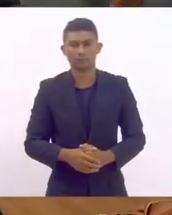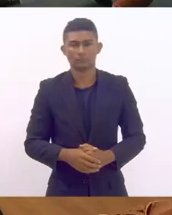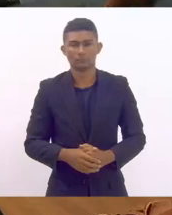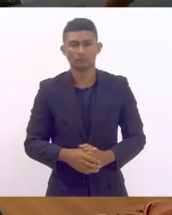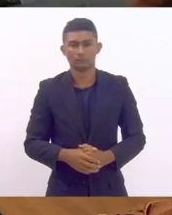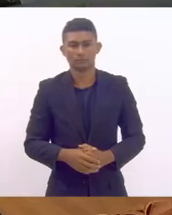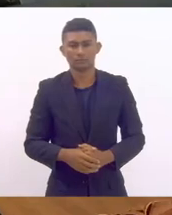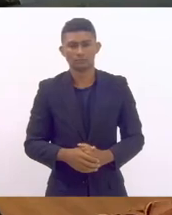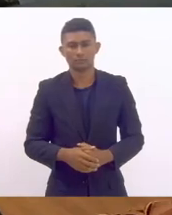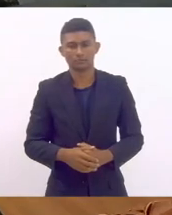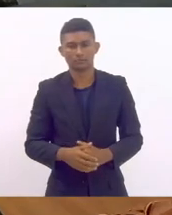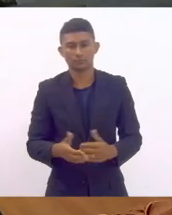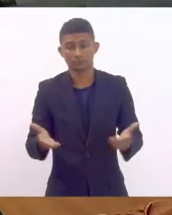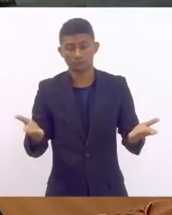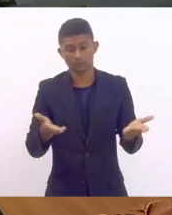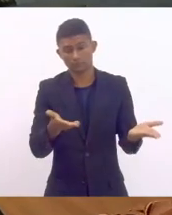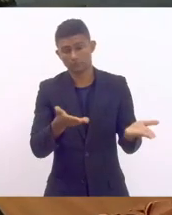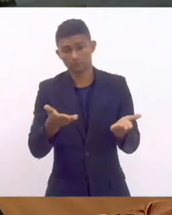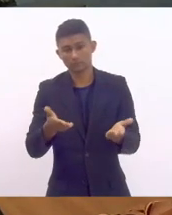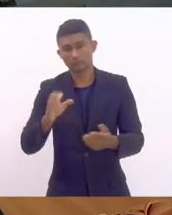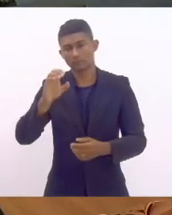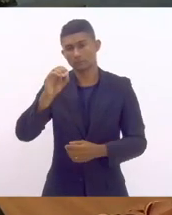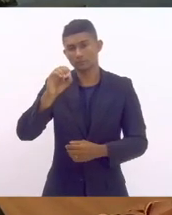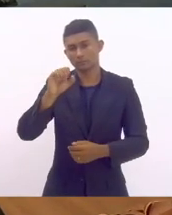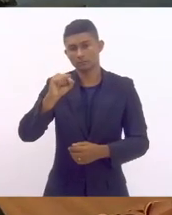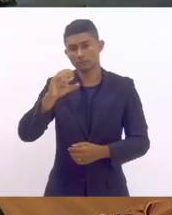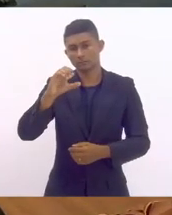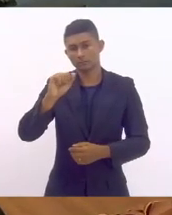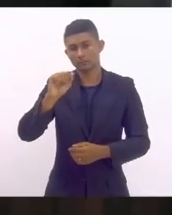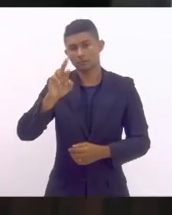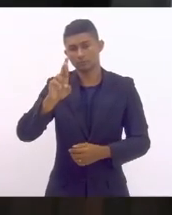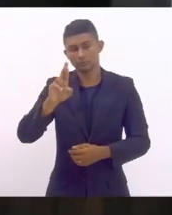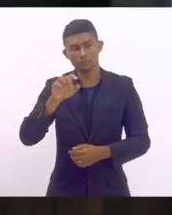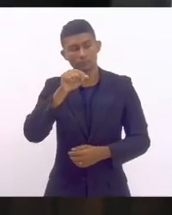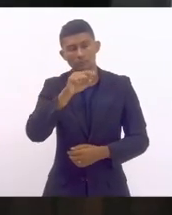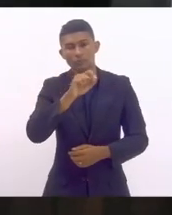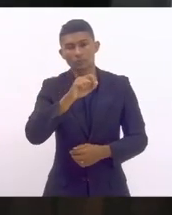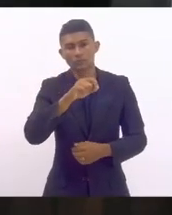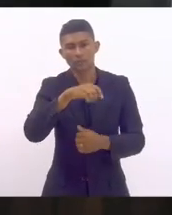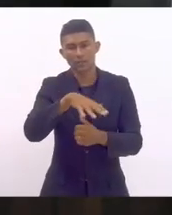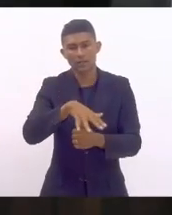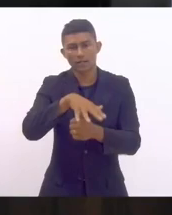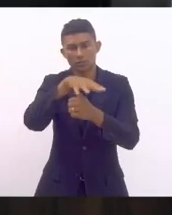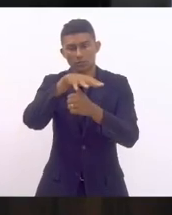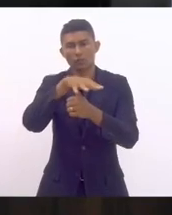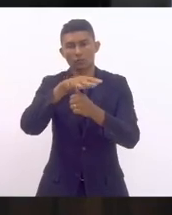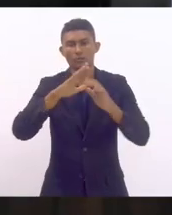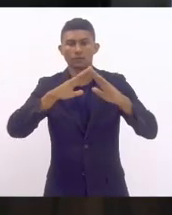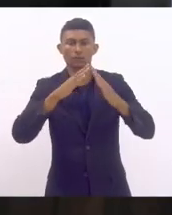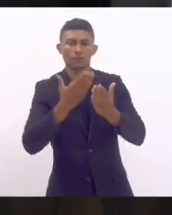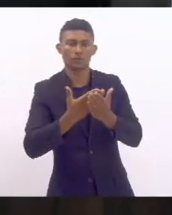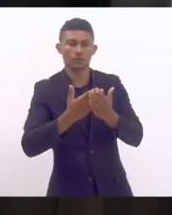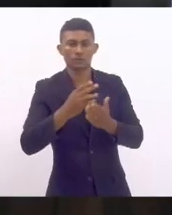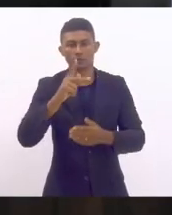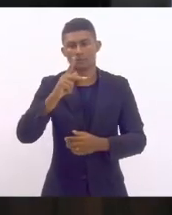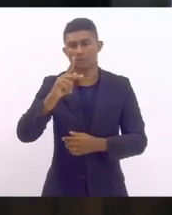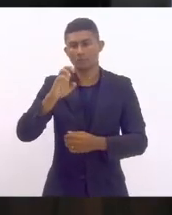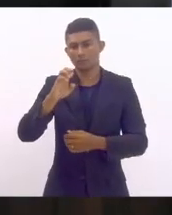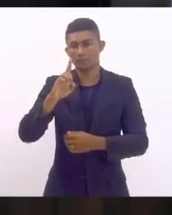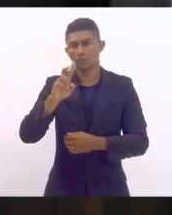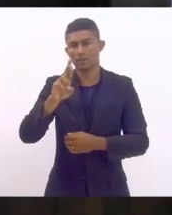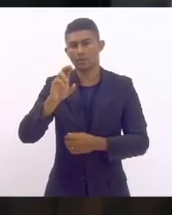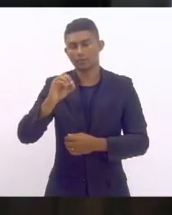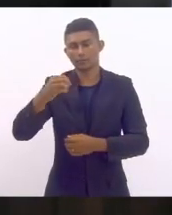eu convido os carlack reitor do Colégio Pedro Segundo para usar na palavra por favor